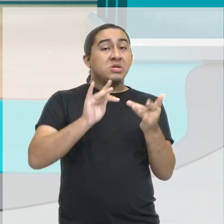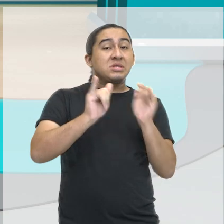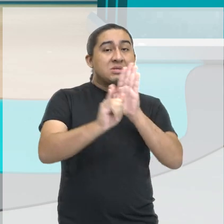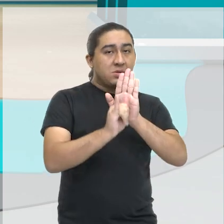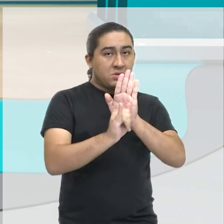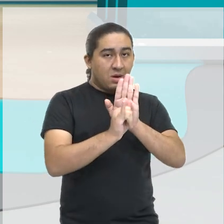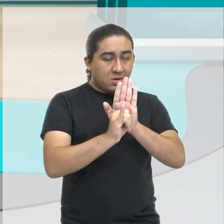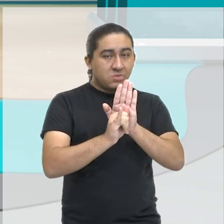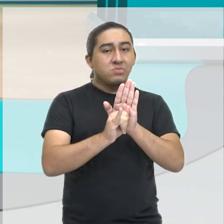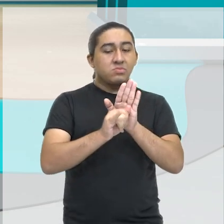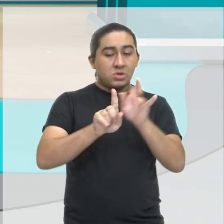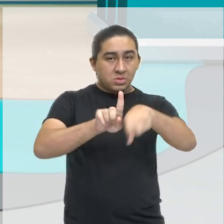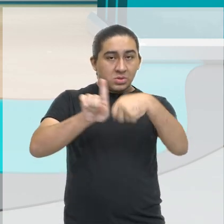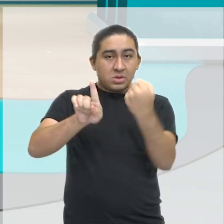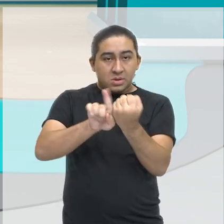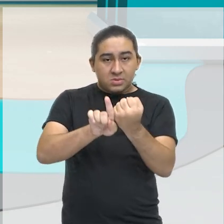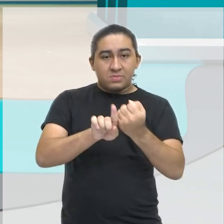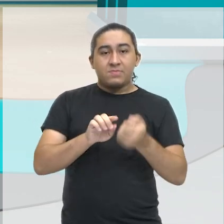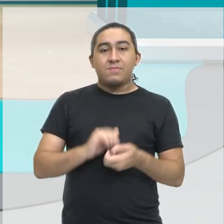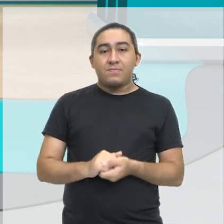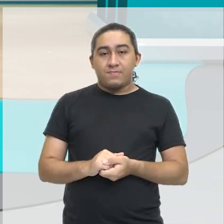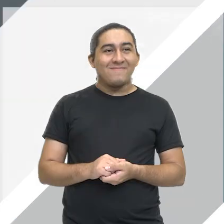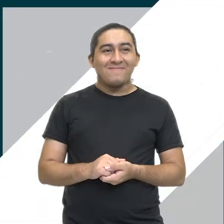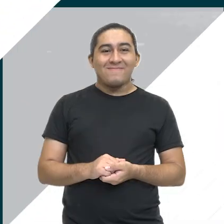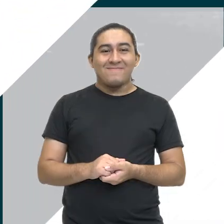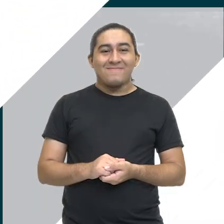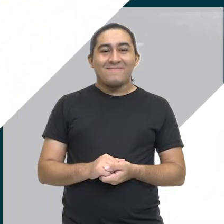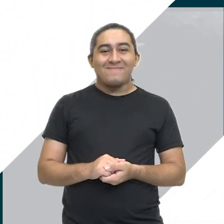ele mostra o contexto ali social.